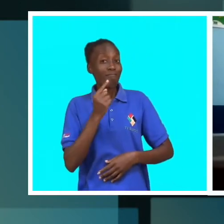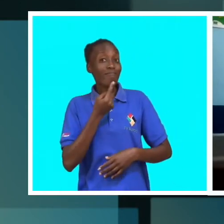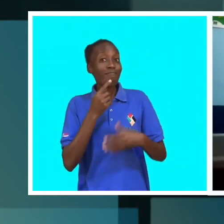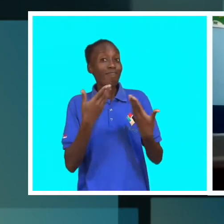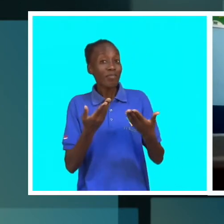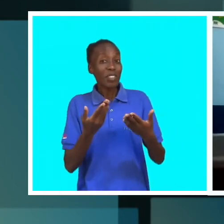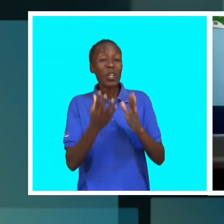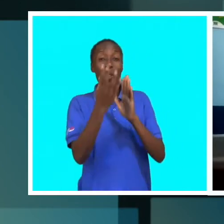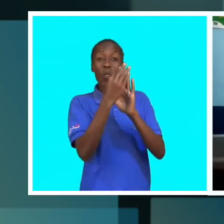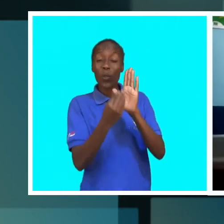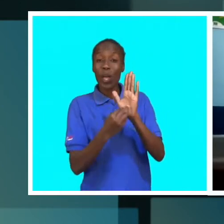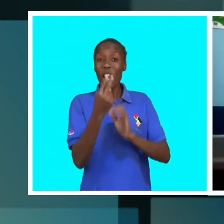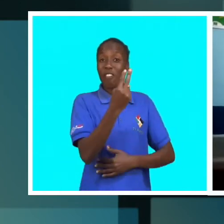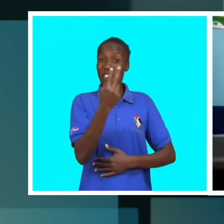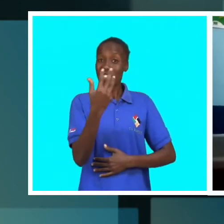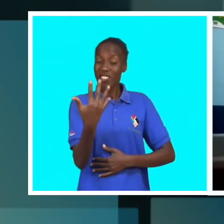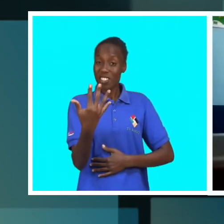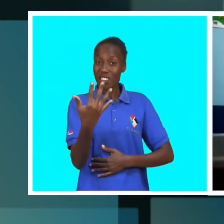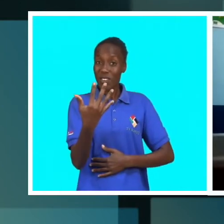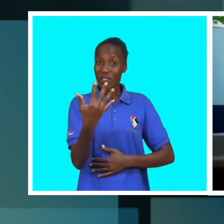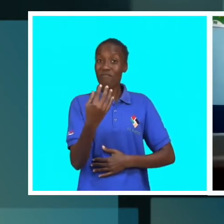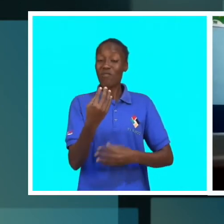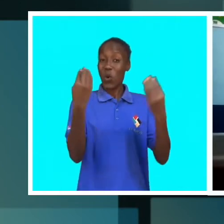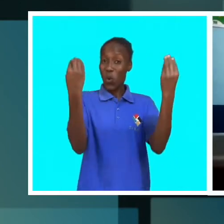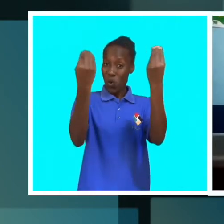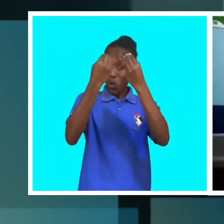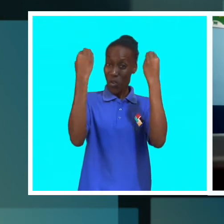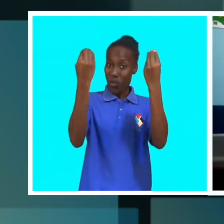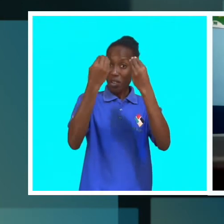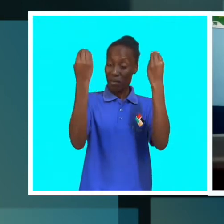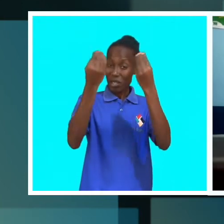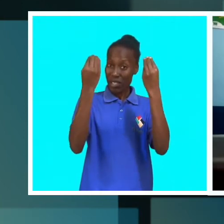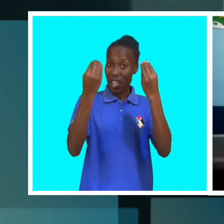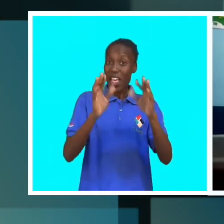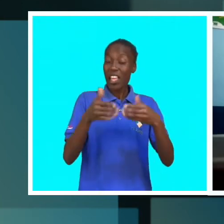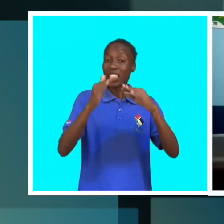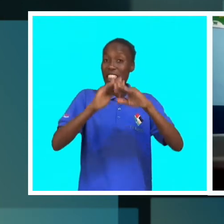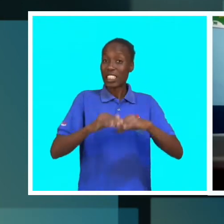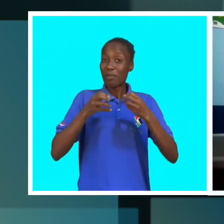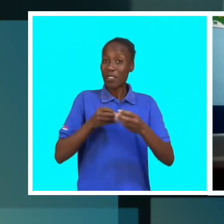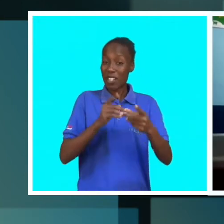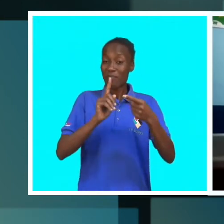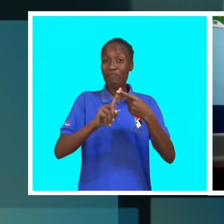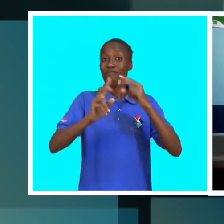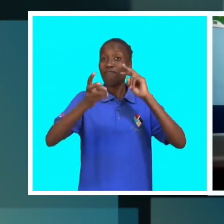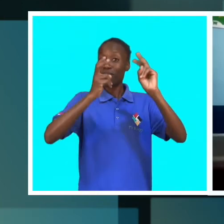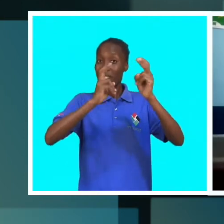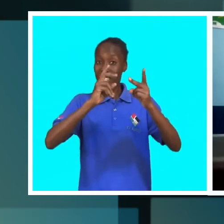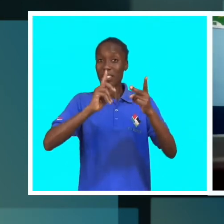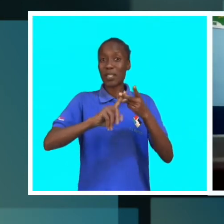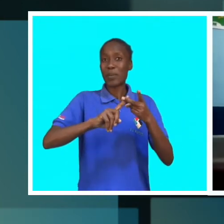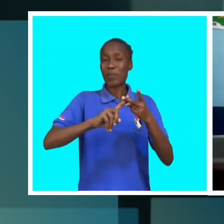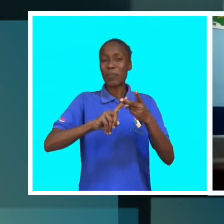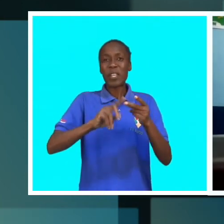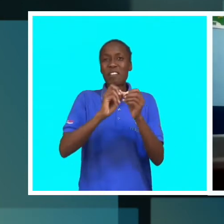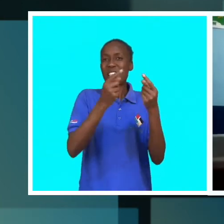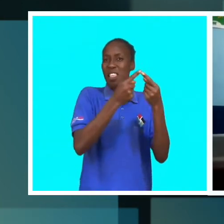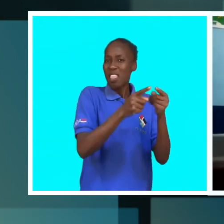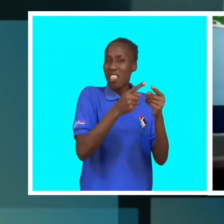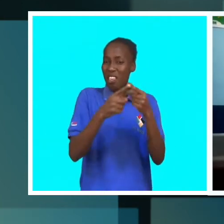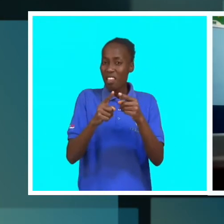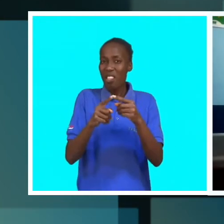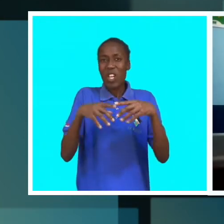São 25, é um leque de 25 cursos. Que também falam de necessidade instaladora, saúde civil,